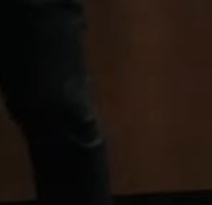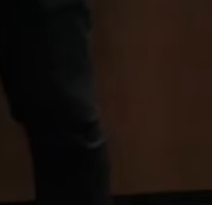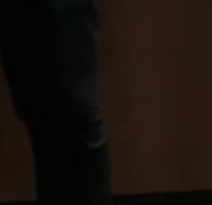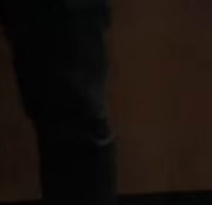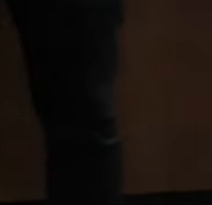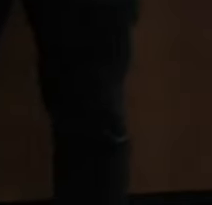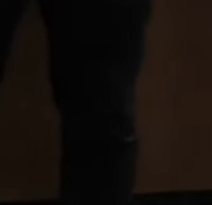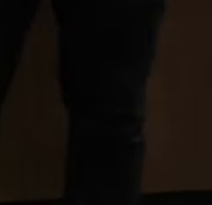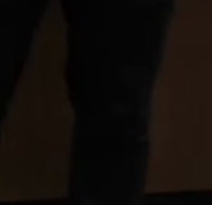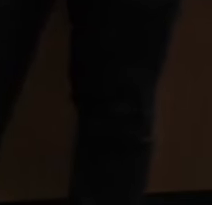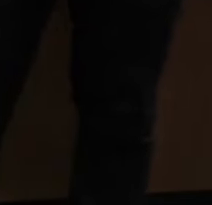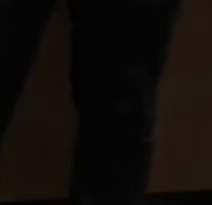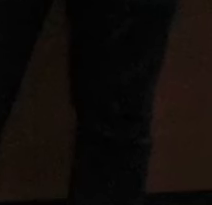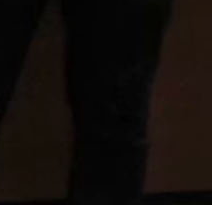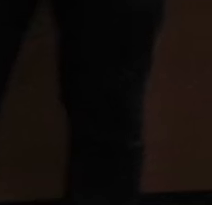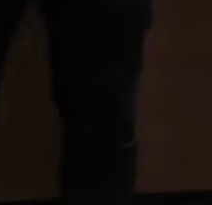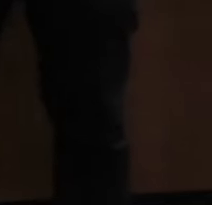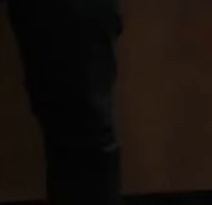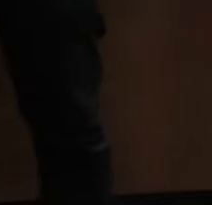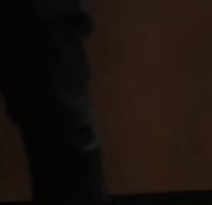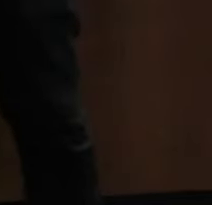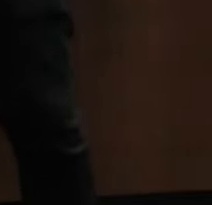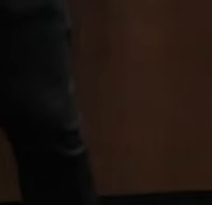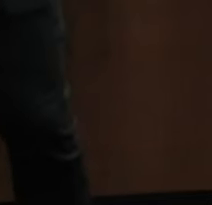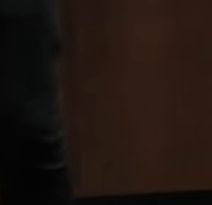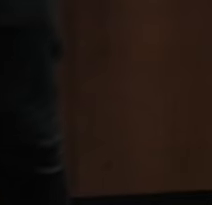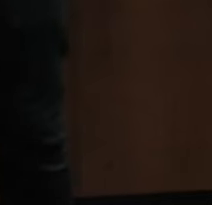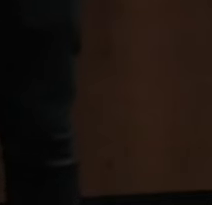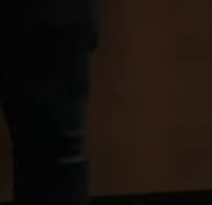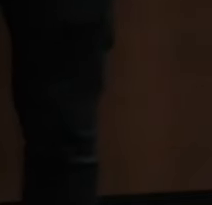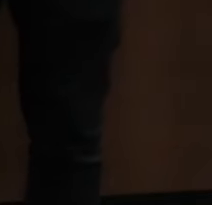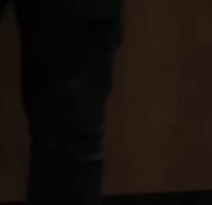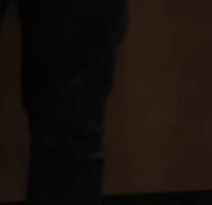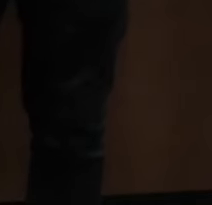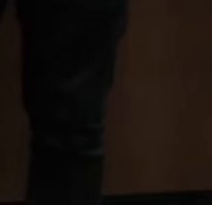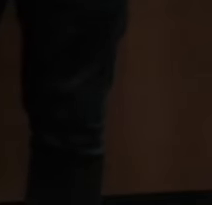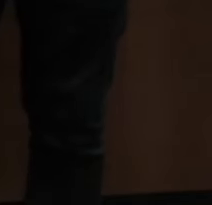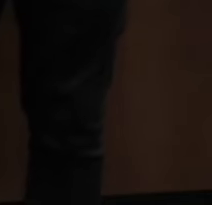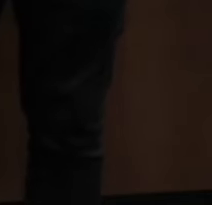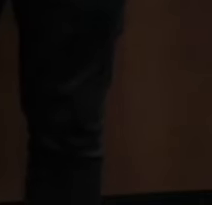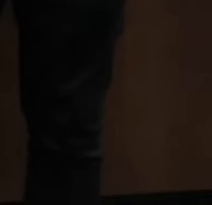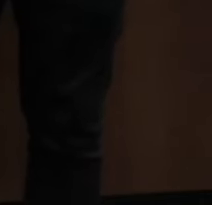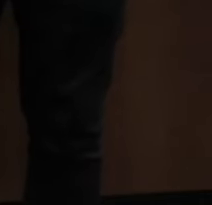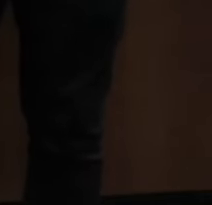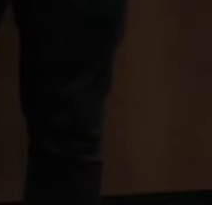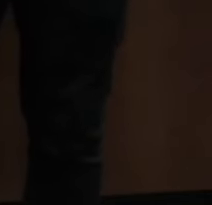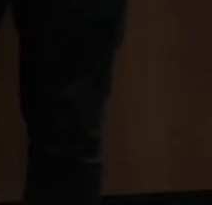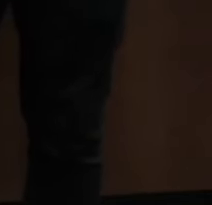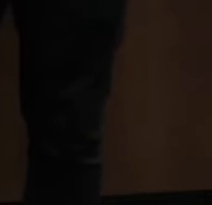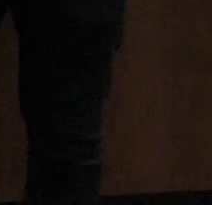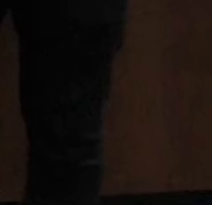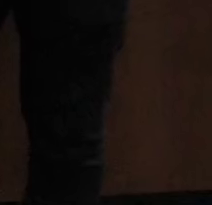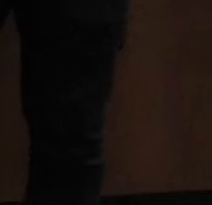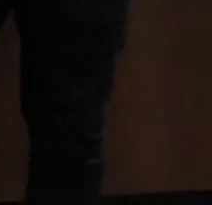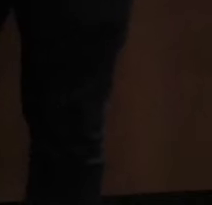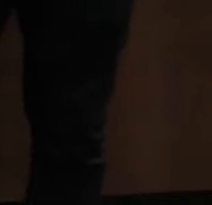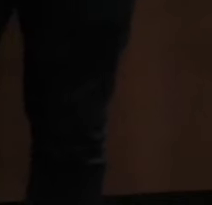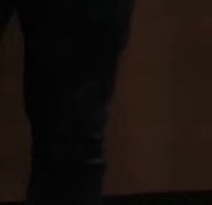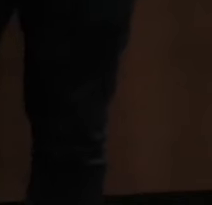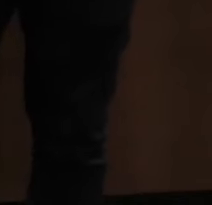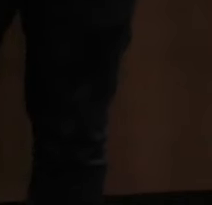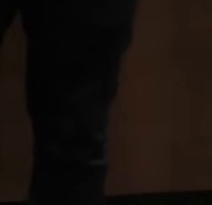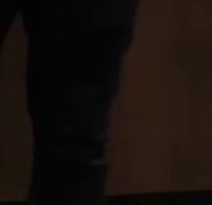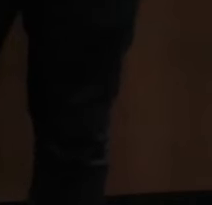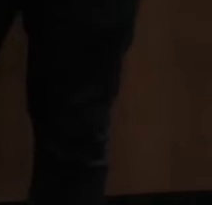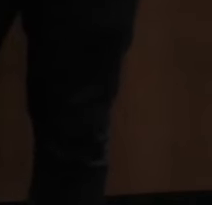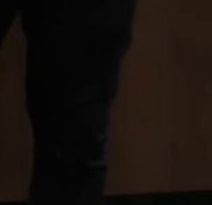Artigo 9º, caput. A Secretaria Executiva do Conselho Gestor será exercida através de livre indicação do chefe do Poder Executivo, dentre os membros mencionados